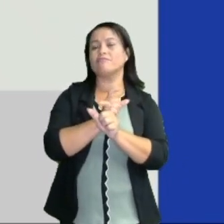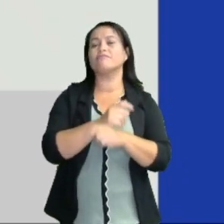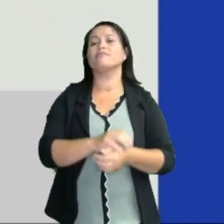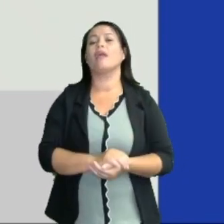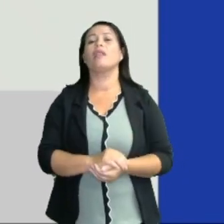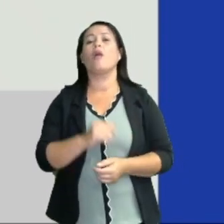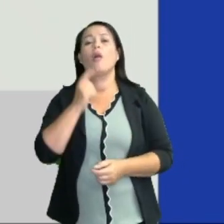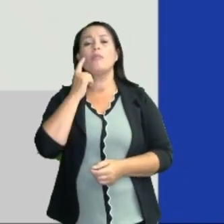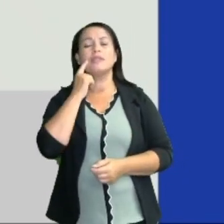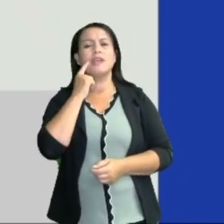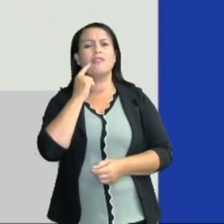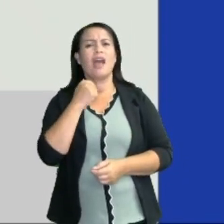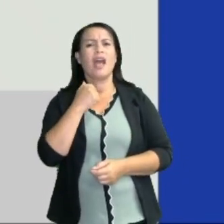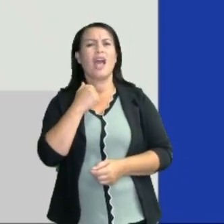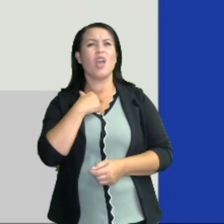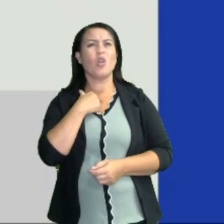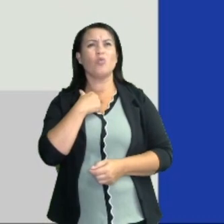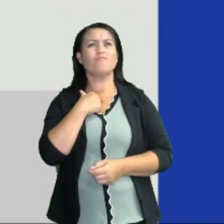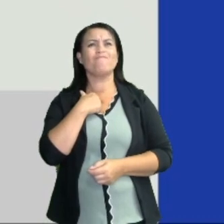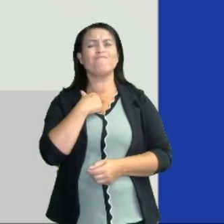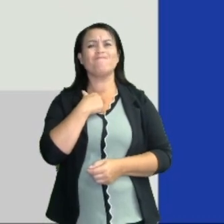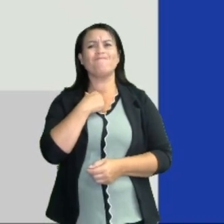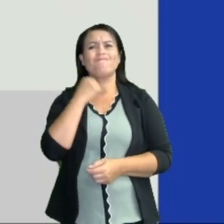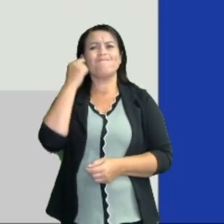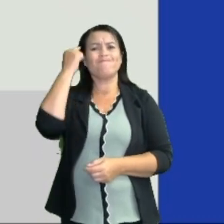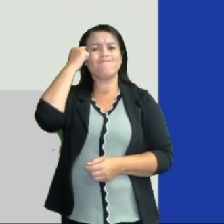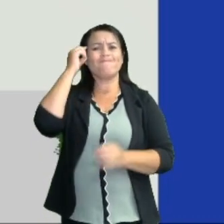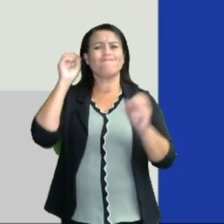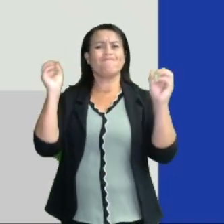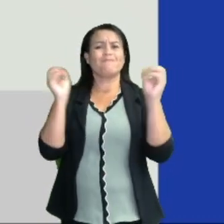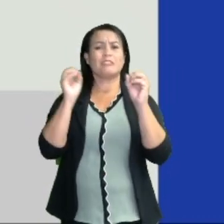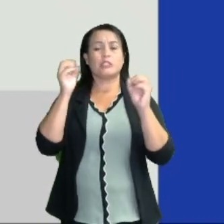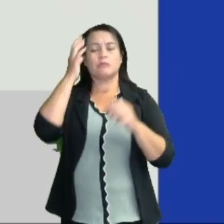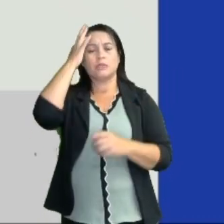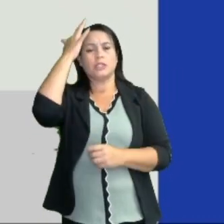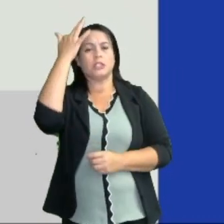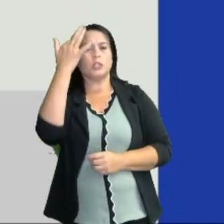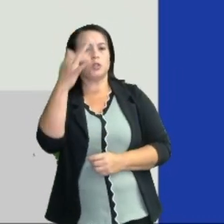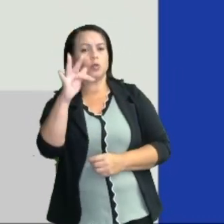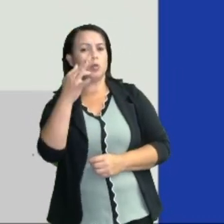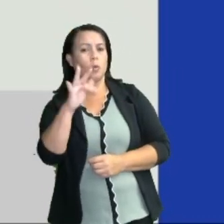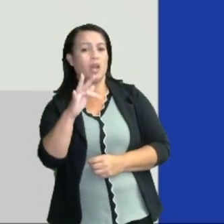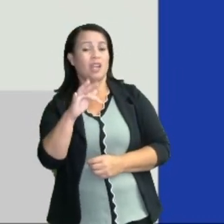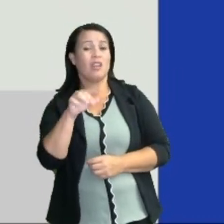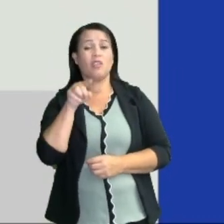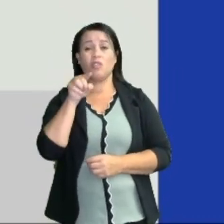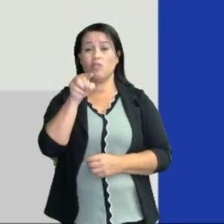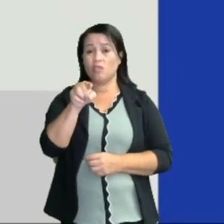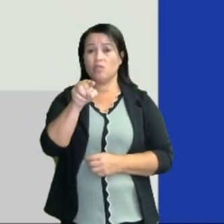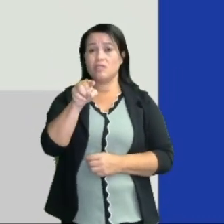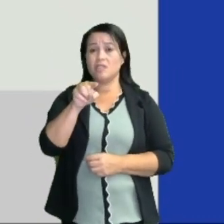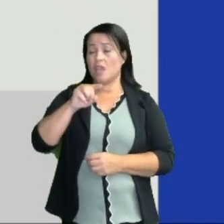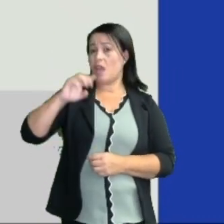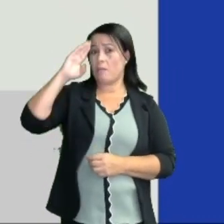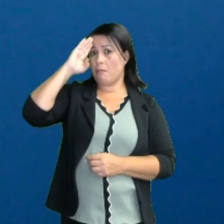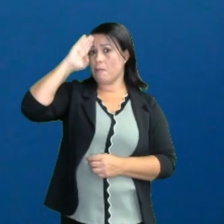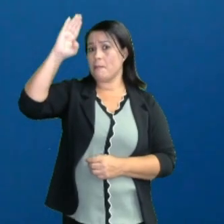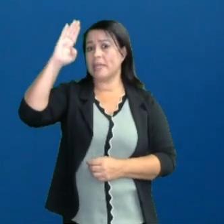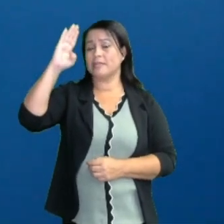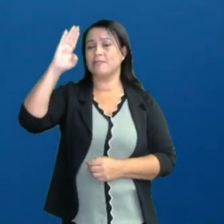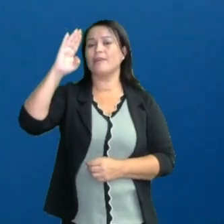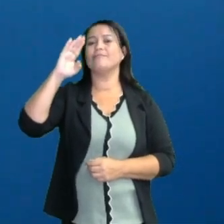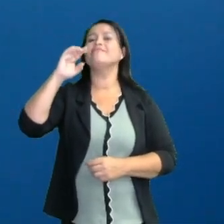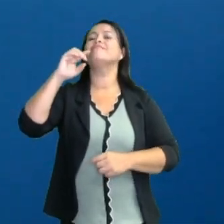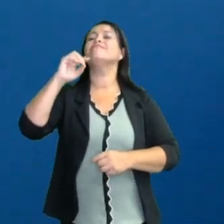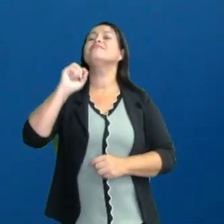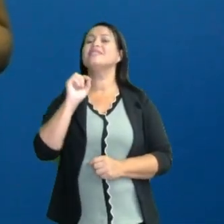Não estou com cabeça para isso. Minha cabeça está doendo. Você é a cabeça do projeto. Olha aí, eu